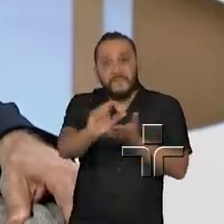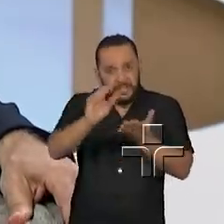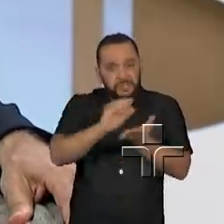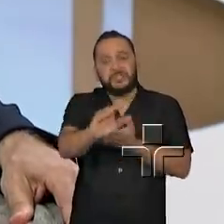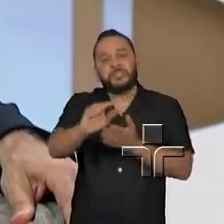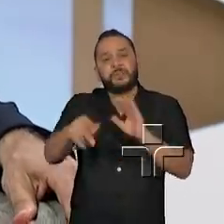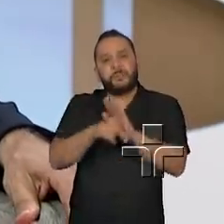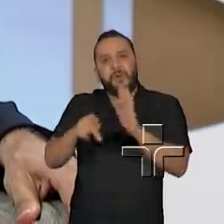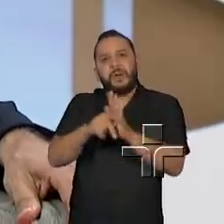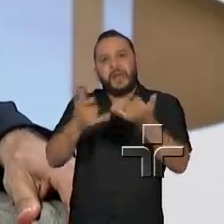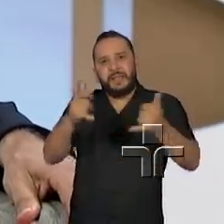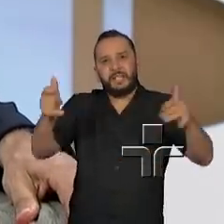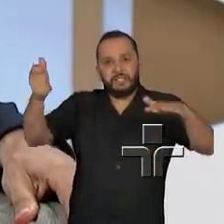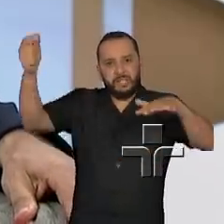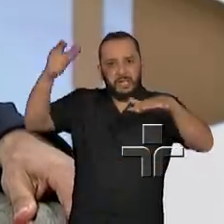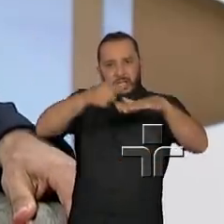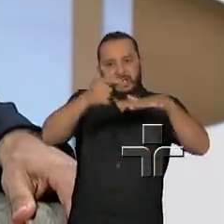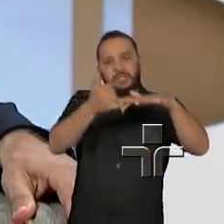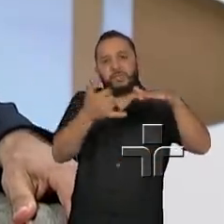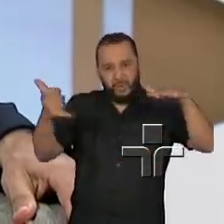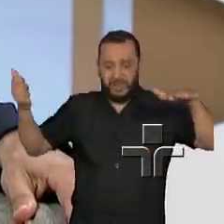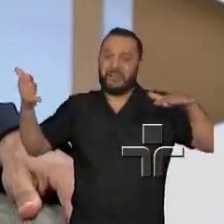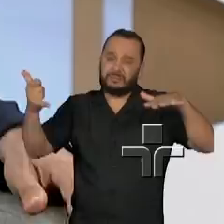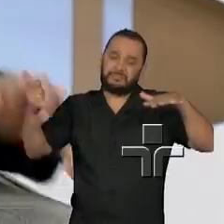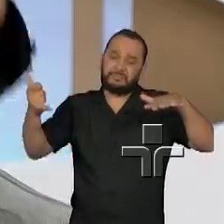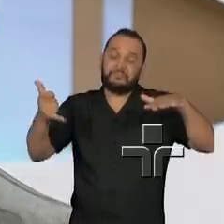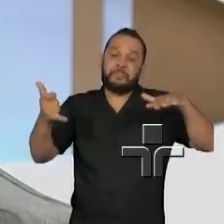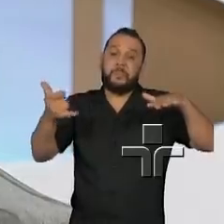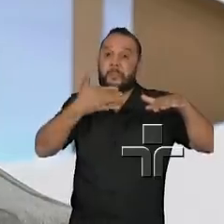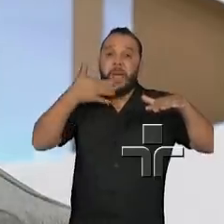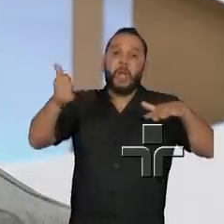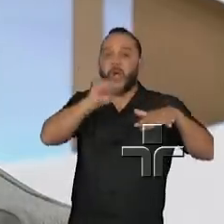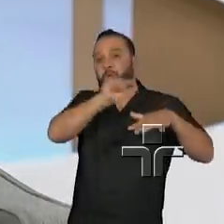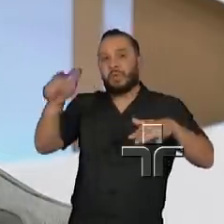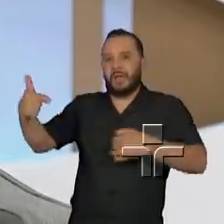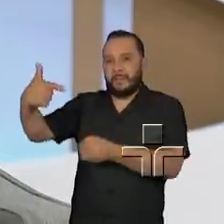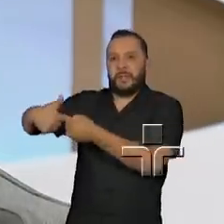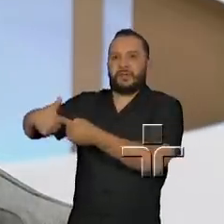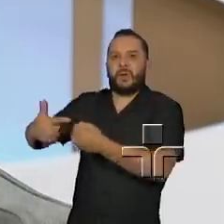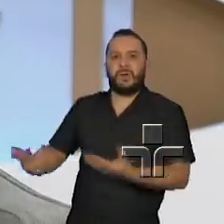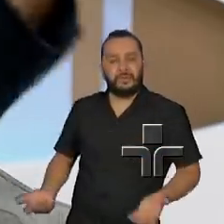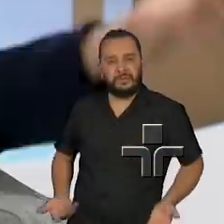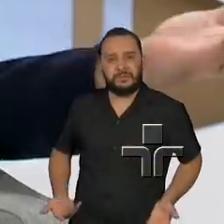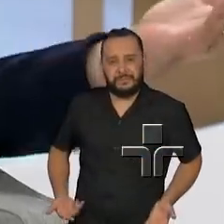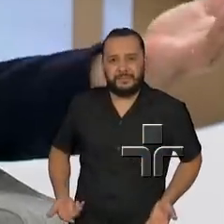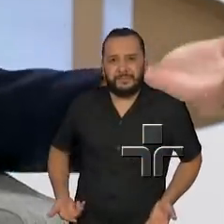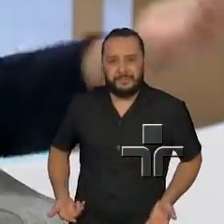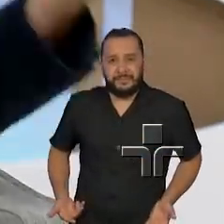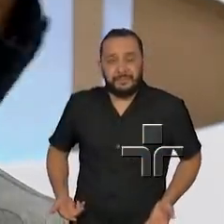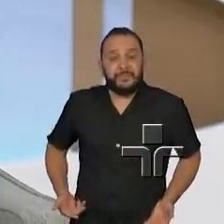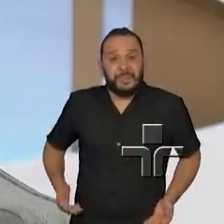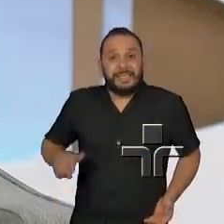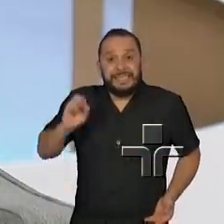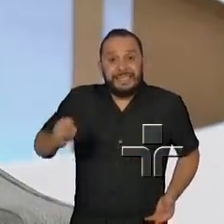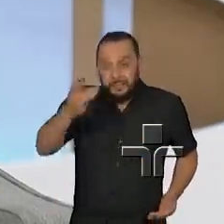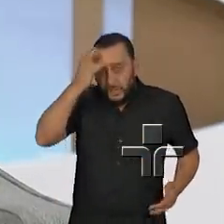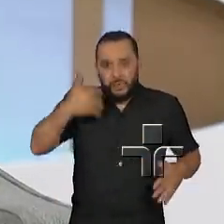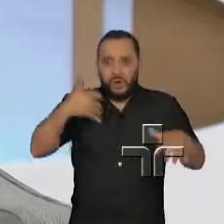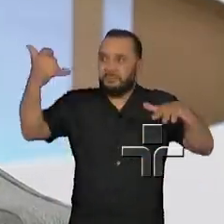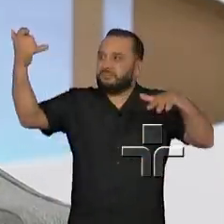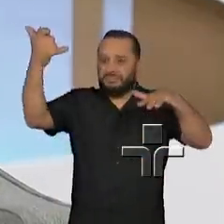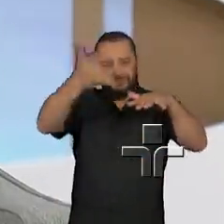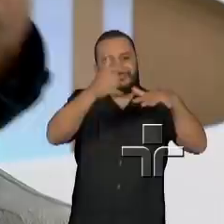energia solar do que em petróleo, há 20 anos atrás, se todo mundo tivesse em casa geração de energia solar e pudesse vender para a rede e tirar alguma renda